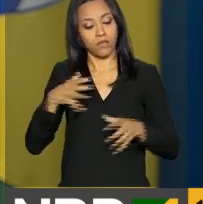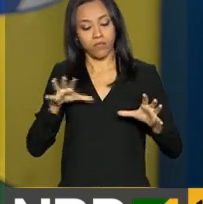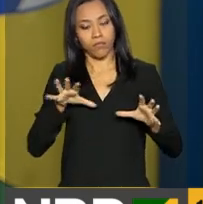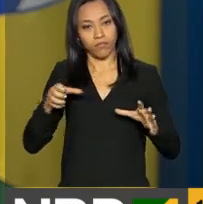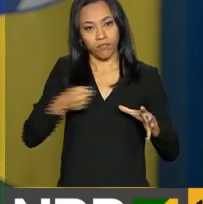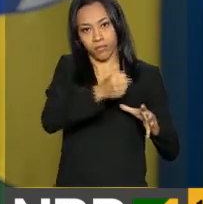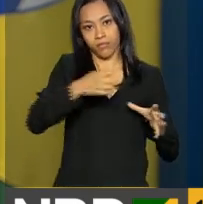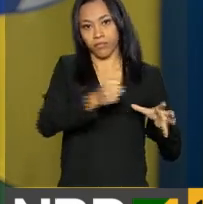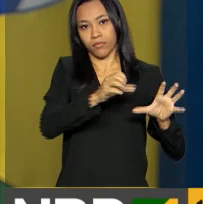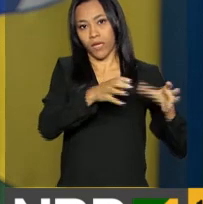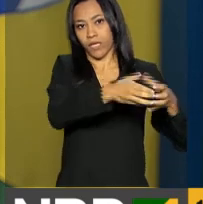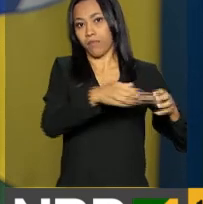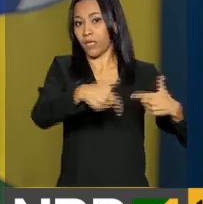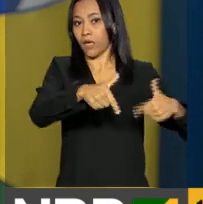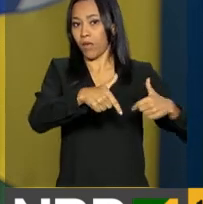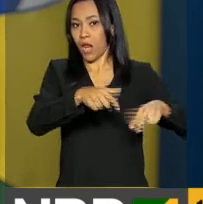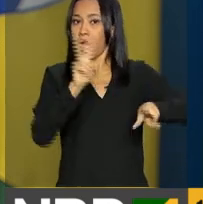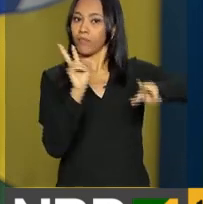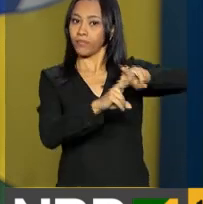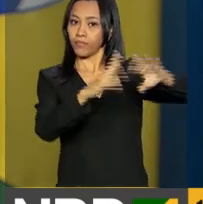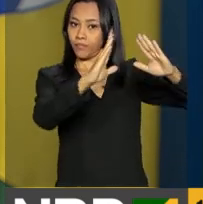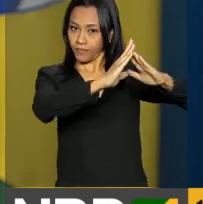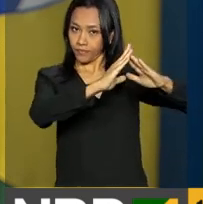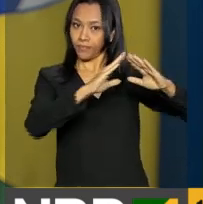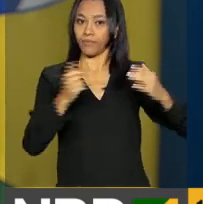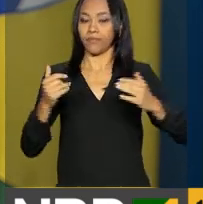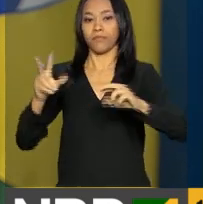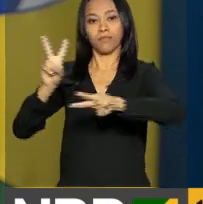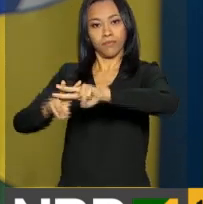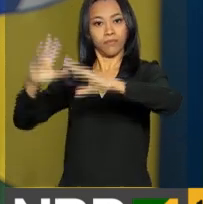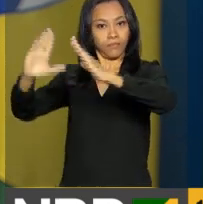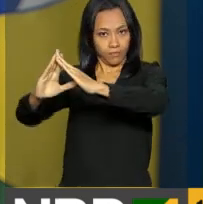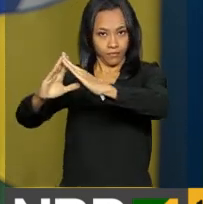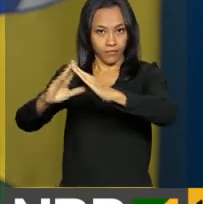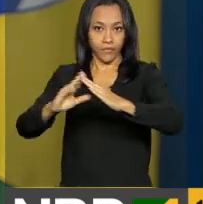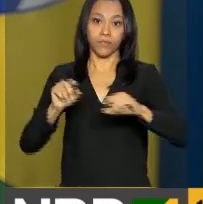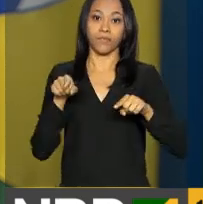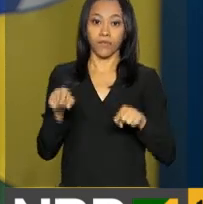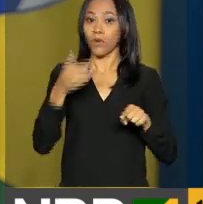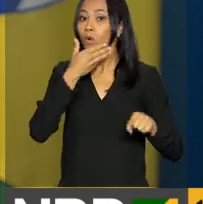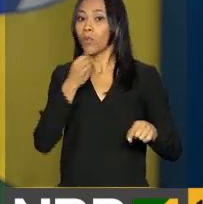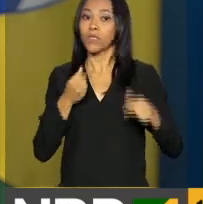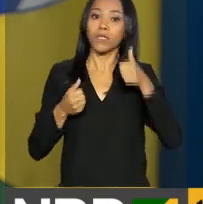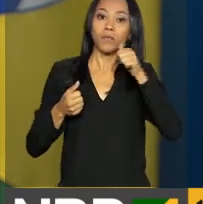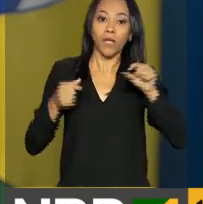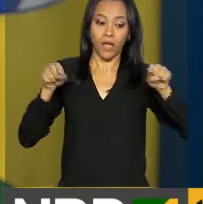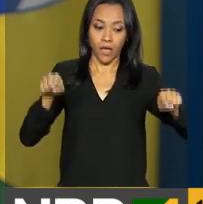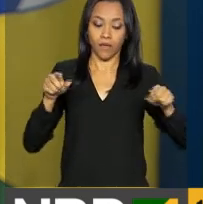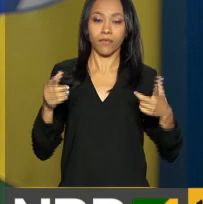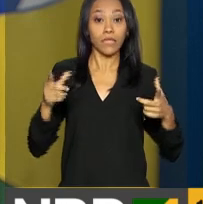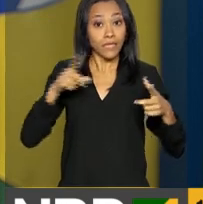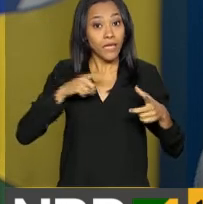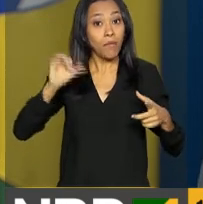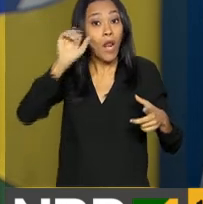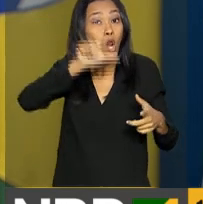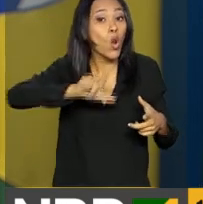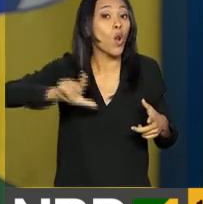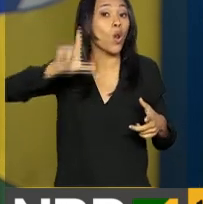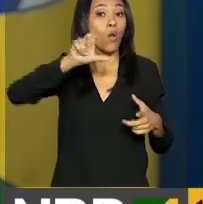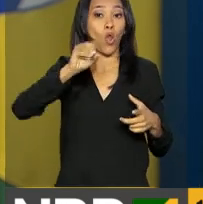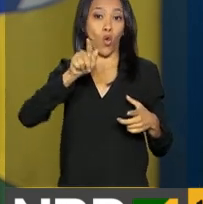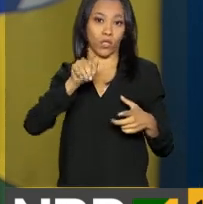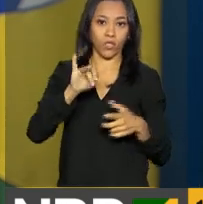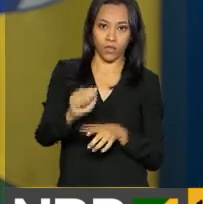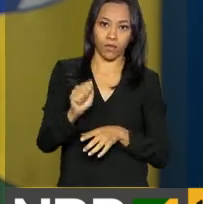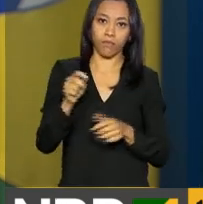mulheres. Existe uma relação lógica entre a discriminação e o fato que leva a discriminar. Mas aqui